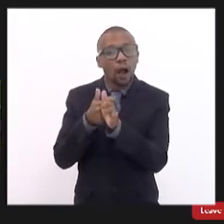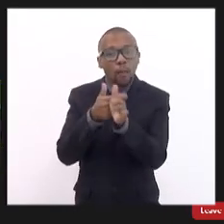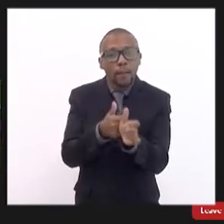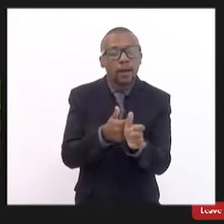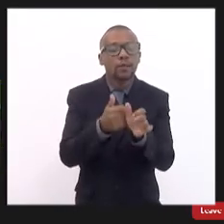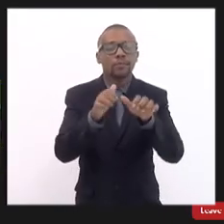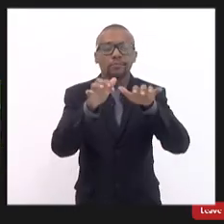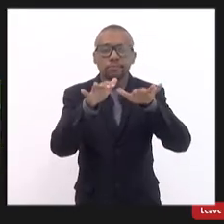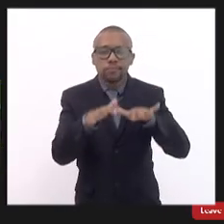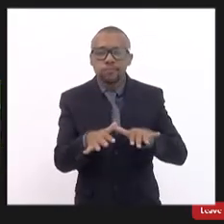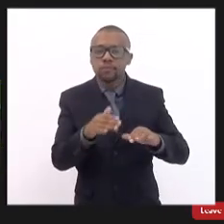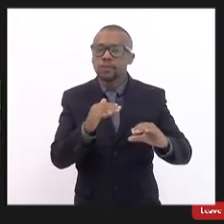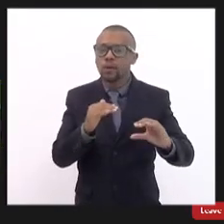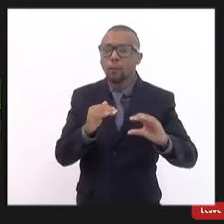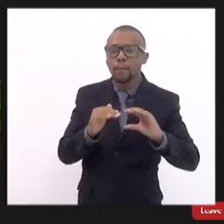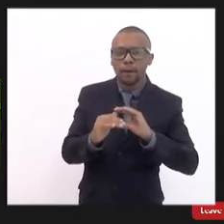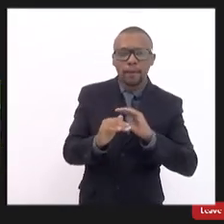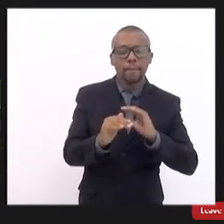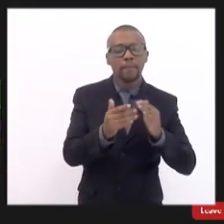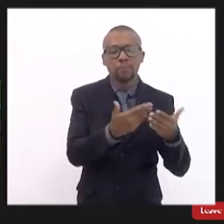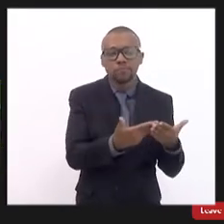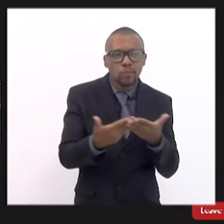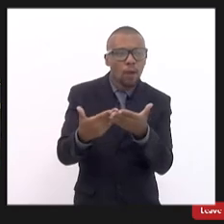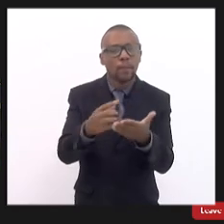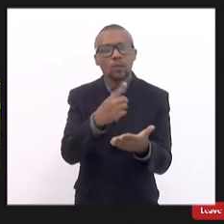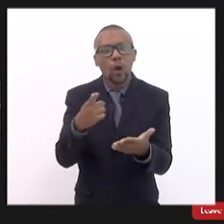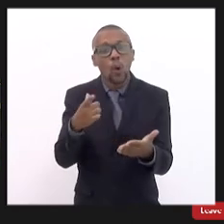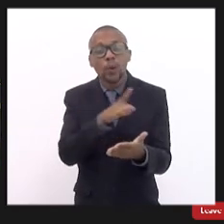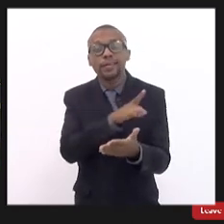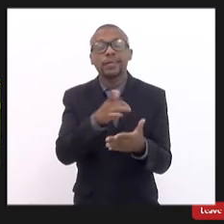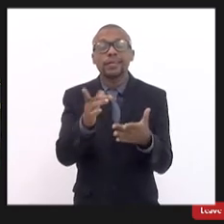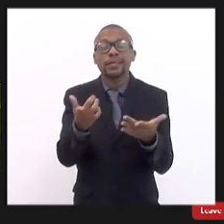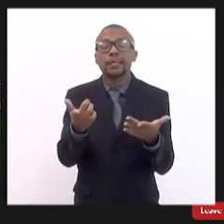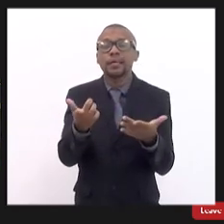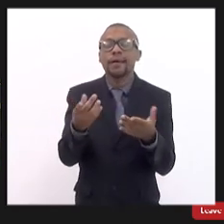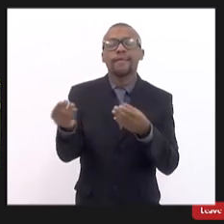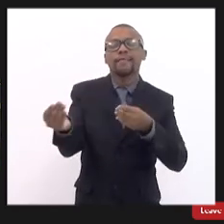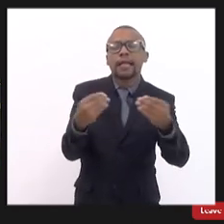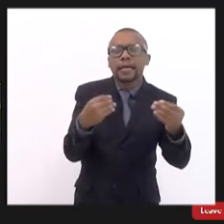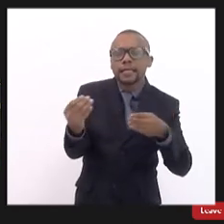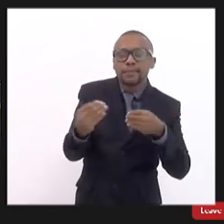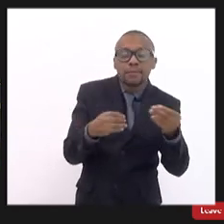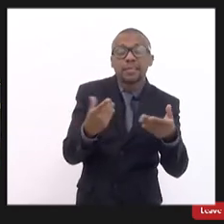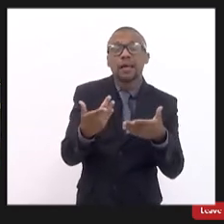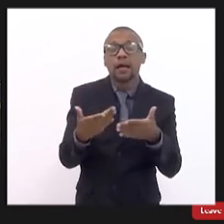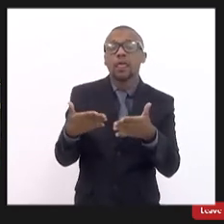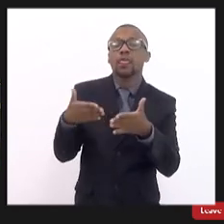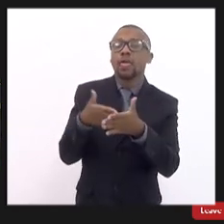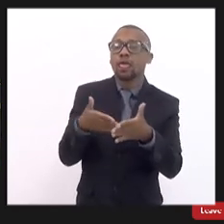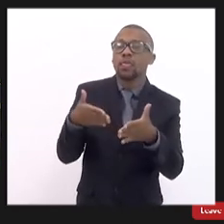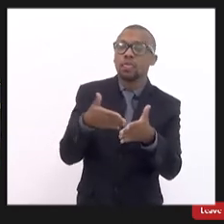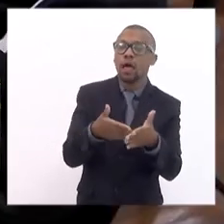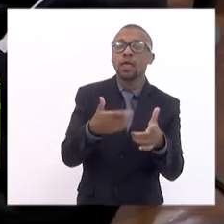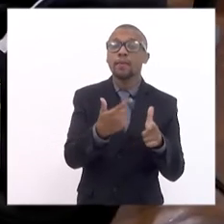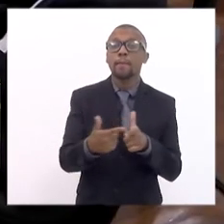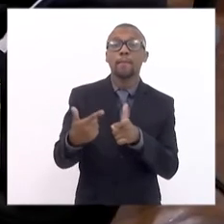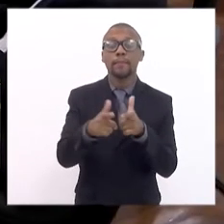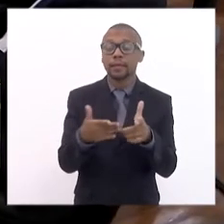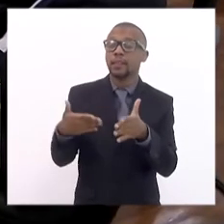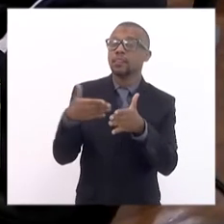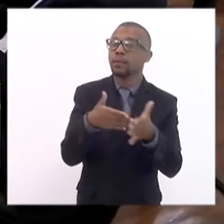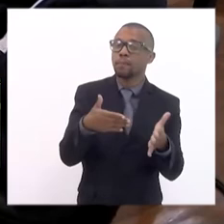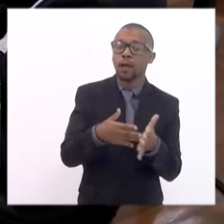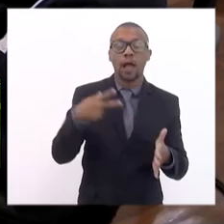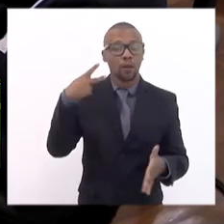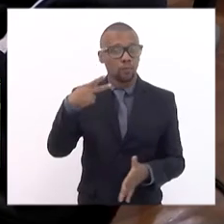de perto para a gente destravar o que ainda muitas vezes acaba travando as políticas públicas. Obrigado, Flávio